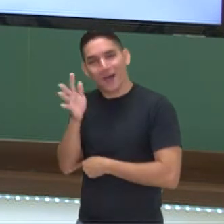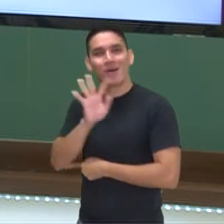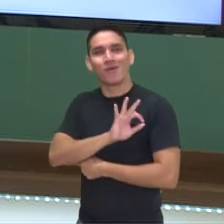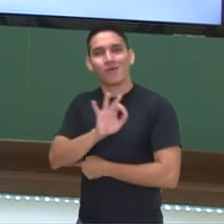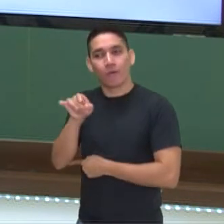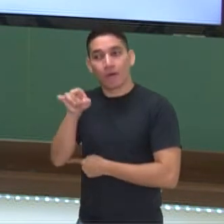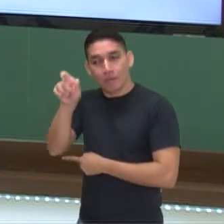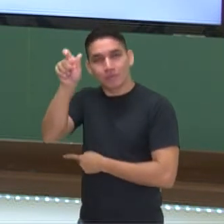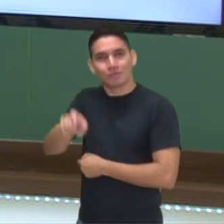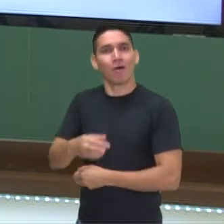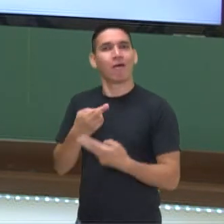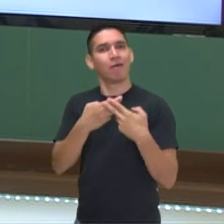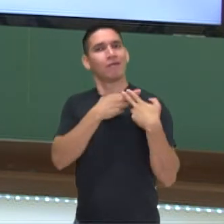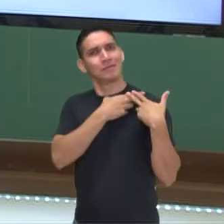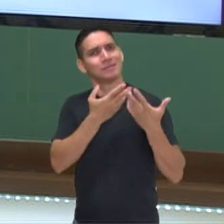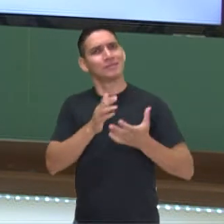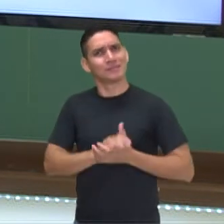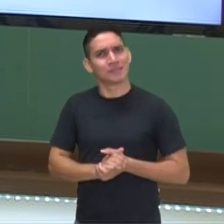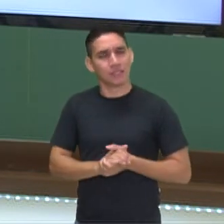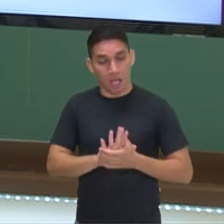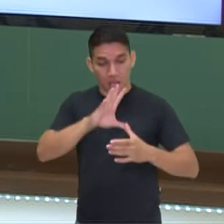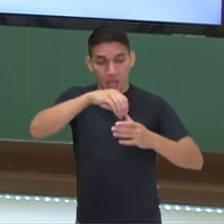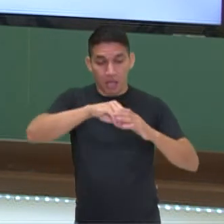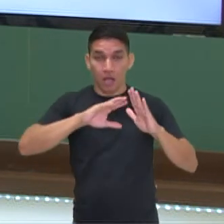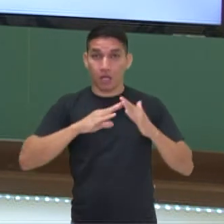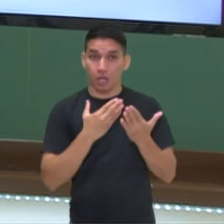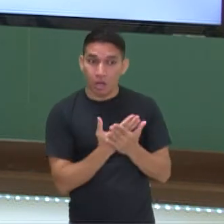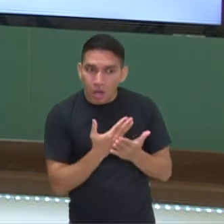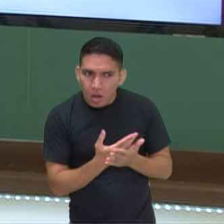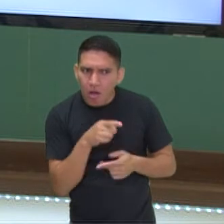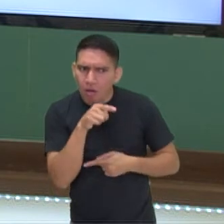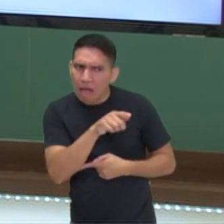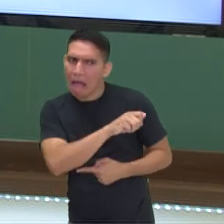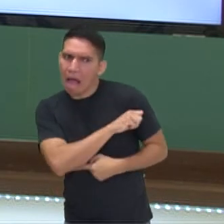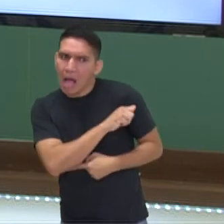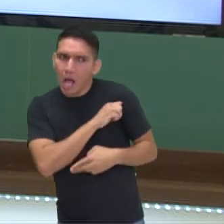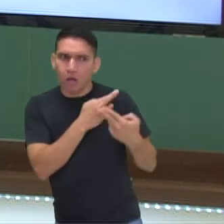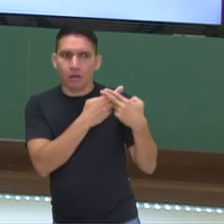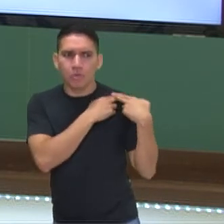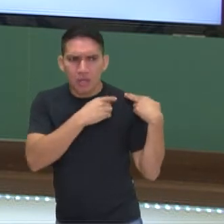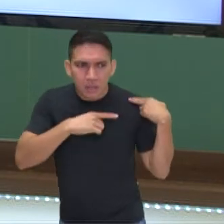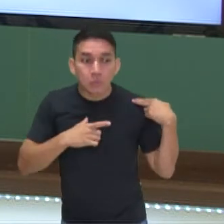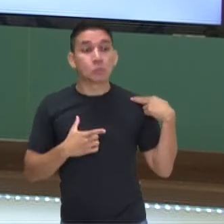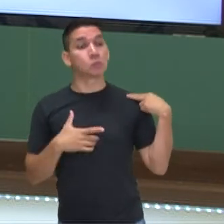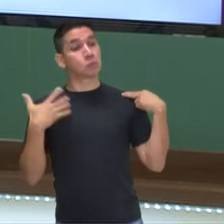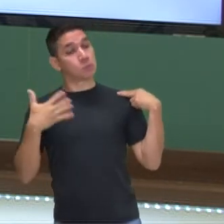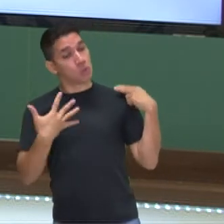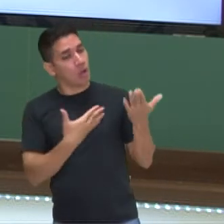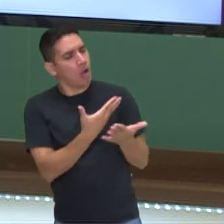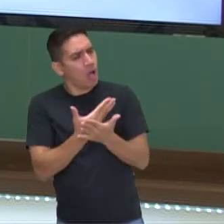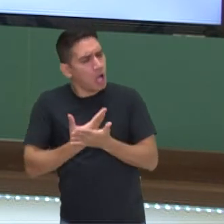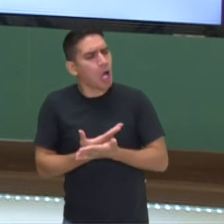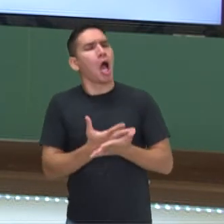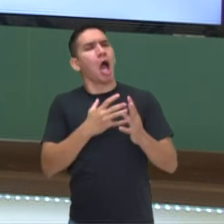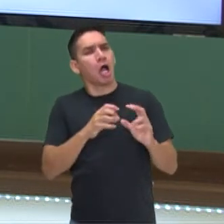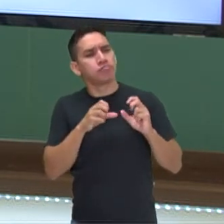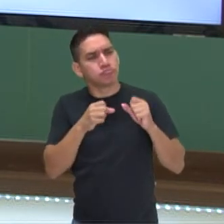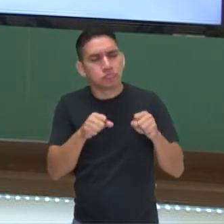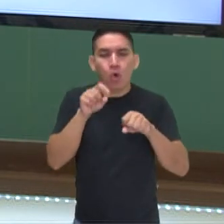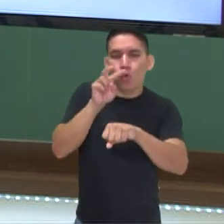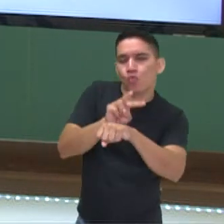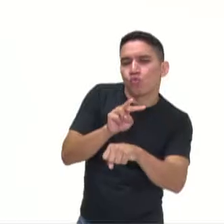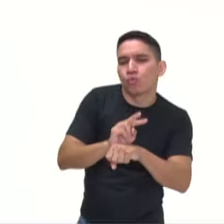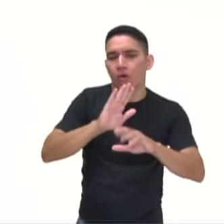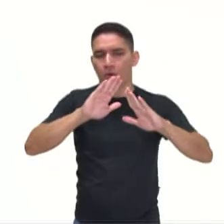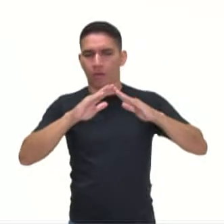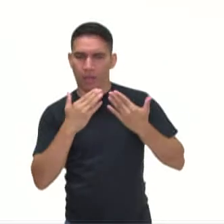da responsabilidade. Na escola, ser um aluno responsável com os estudos, né? Com o patrimônio